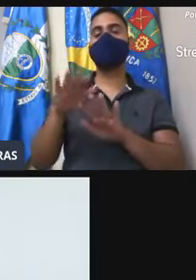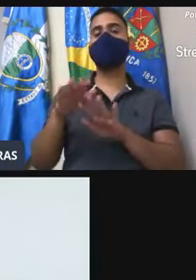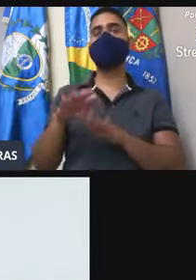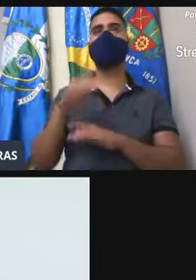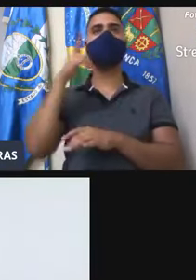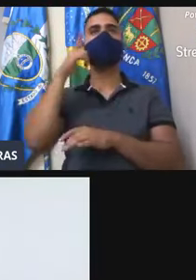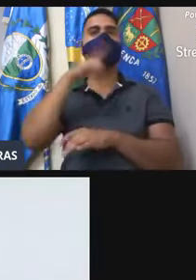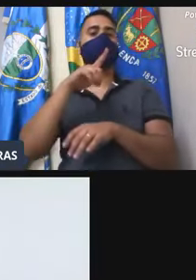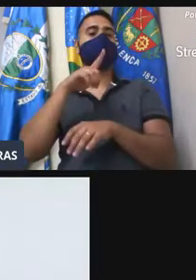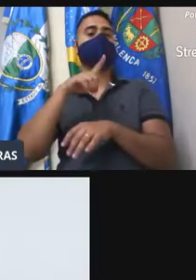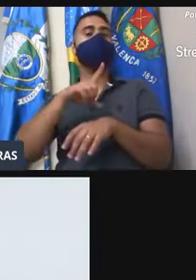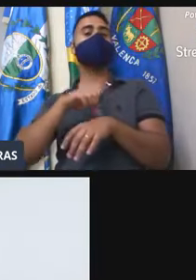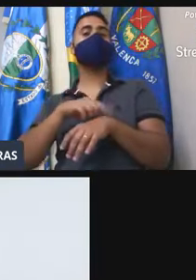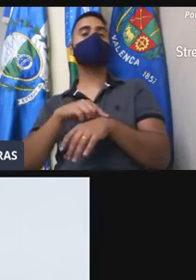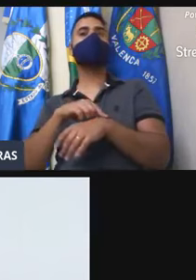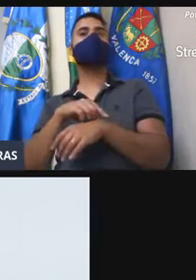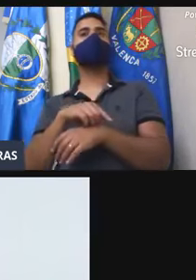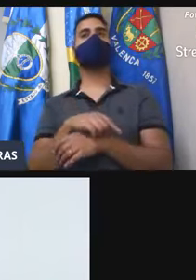pegamos